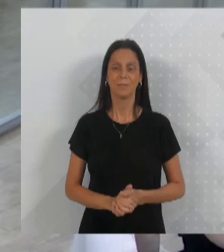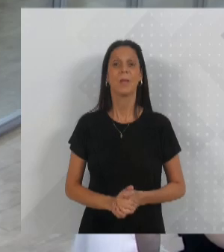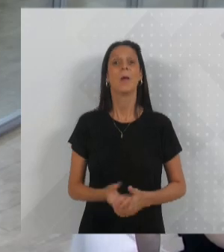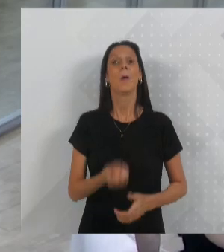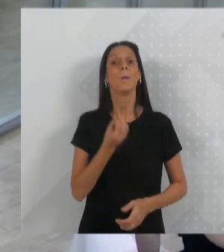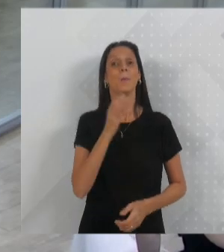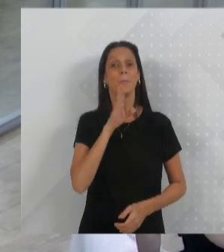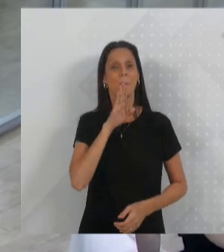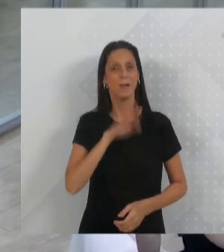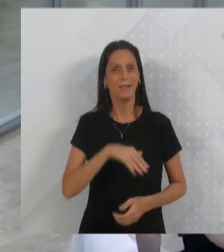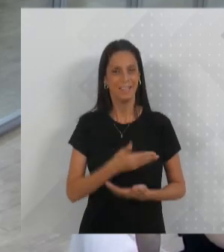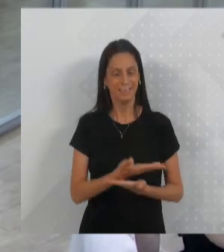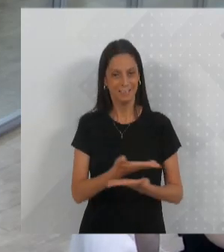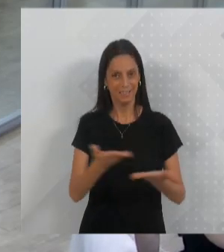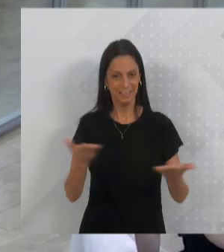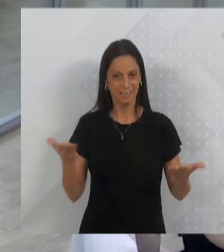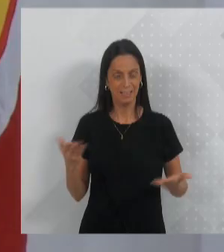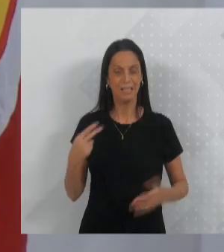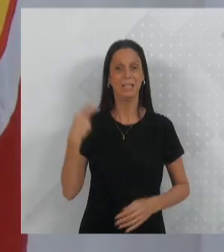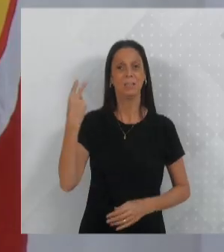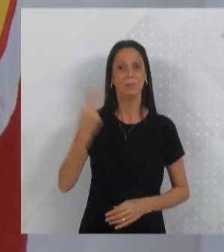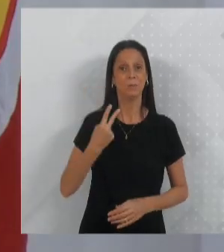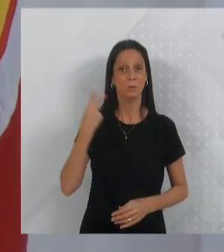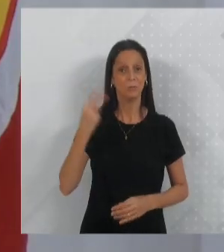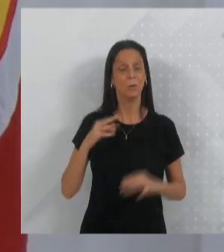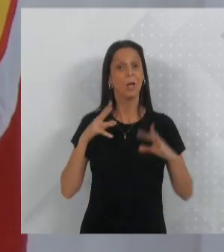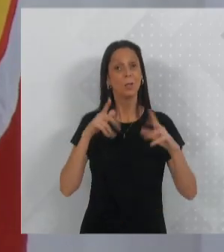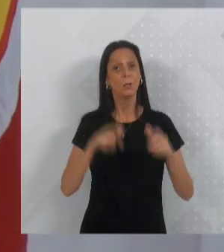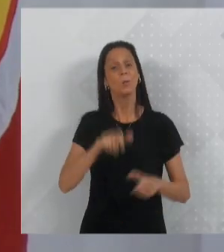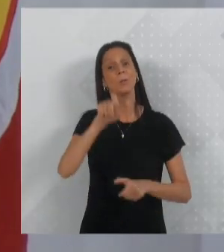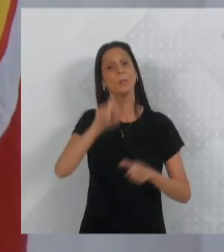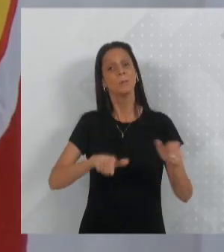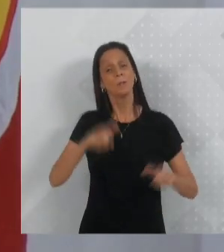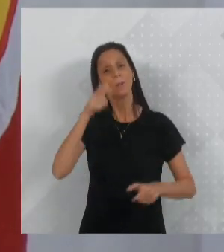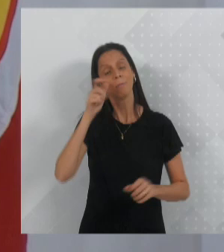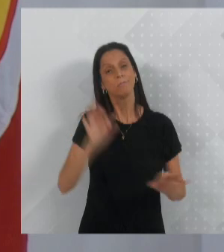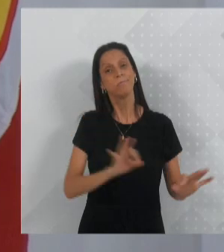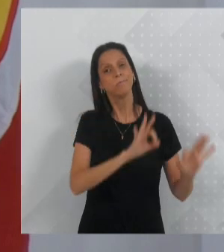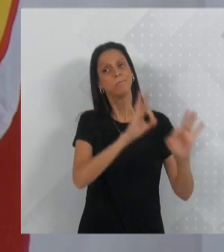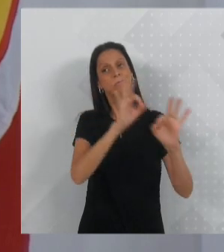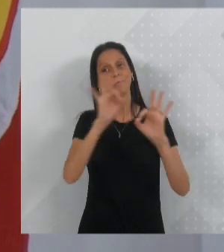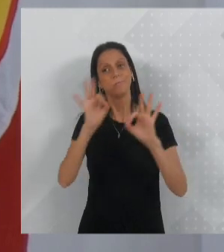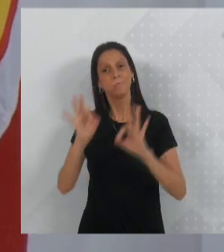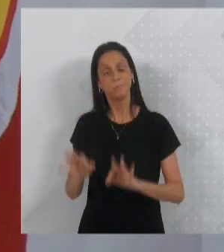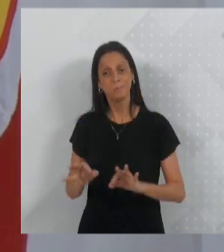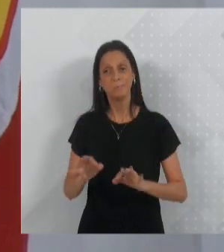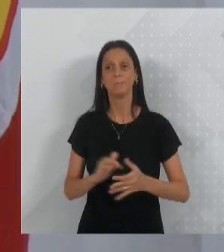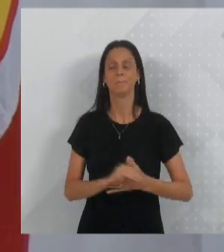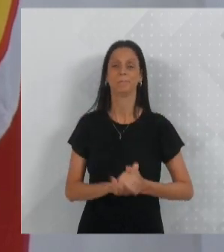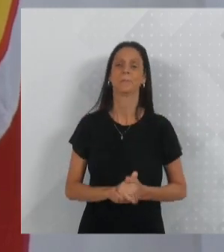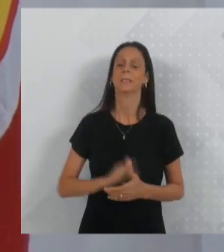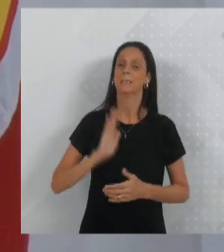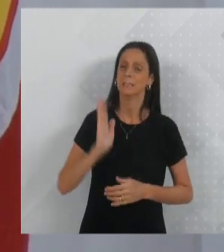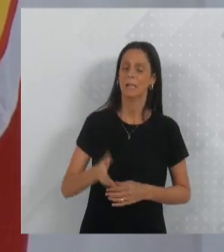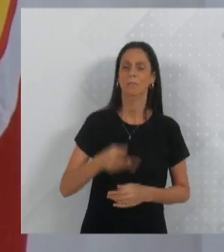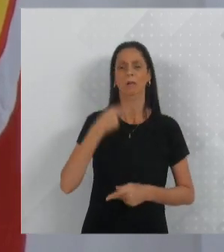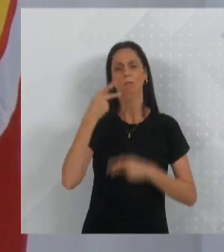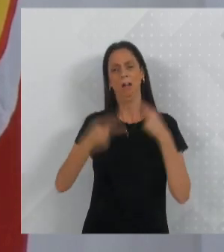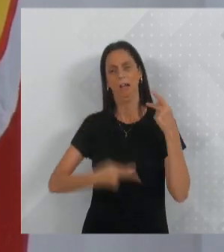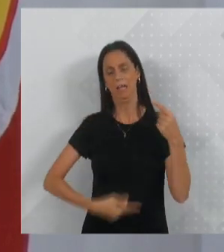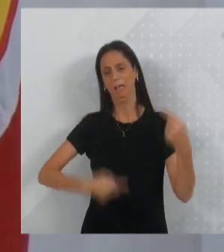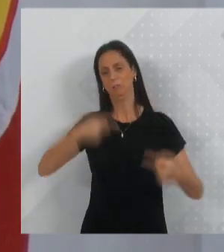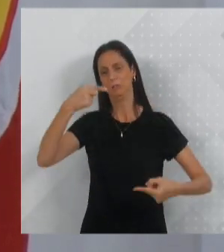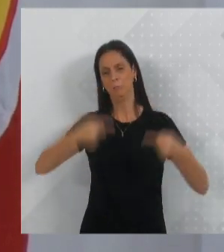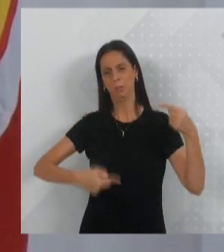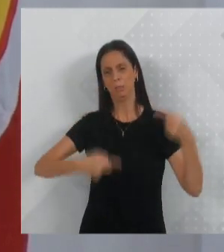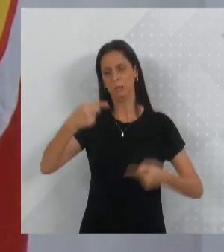boa tarde senhores vereadores Boa tarde a todos que nos acompanham já foi debatido falado já foi comentado aqui